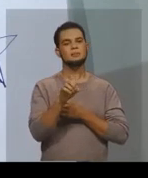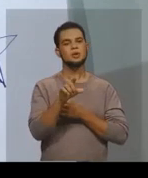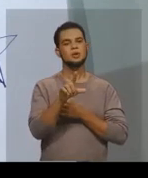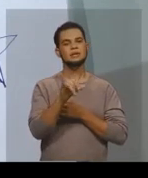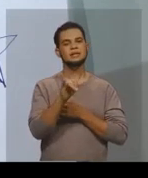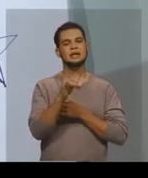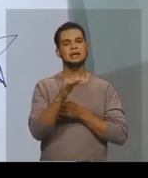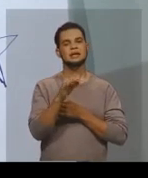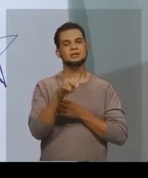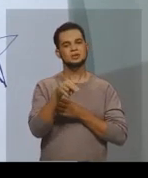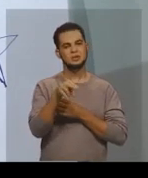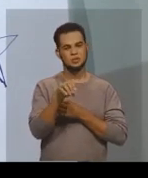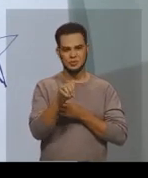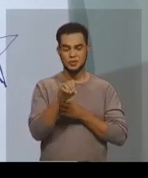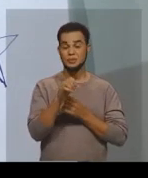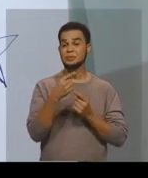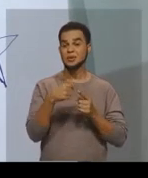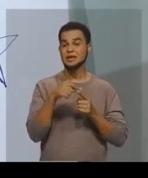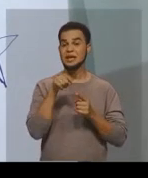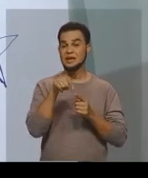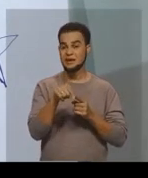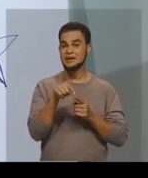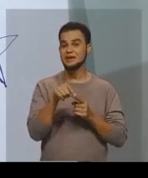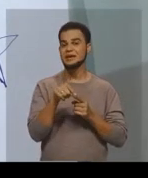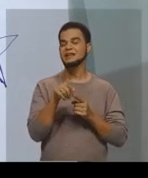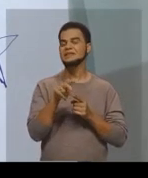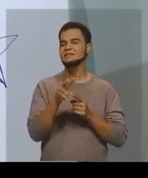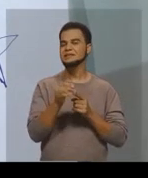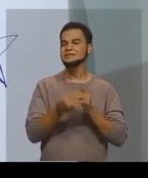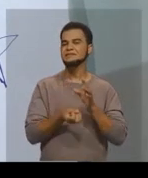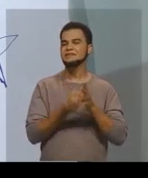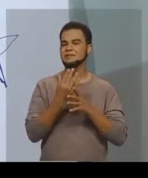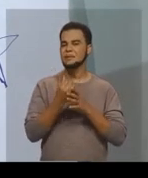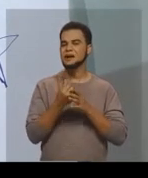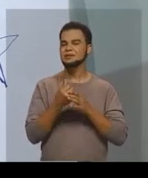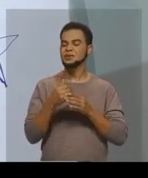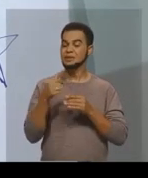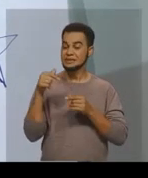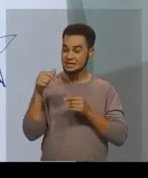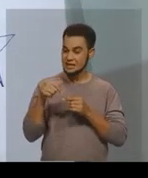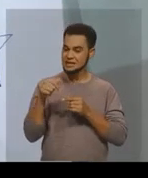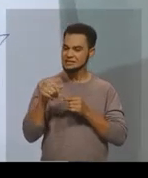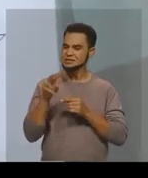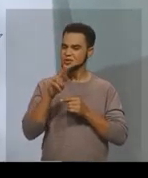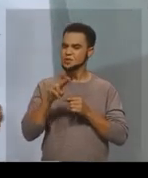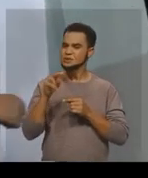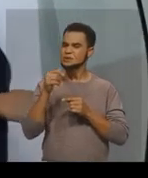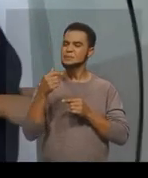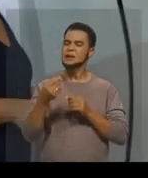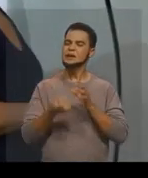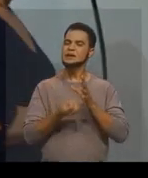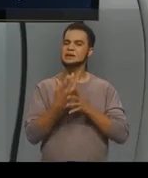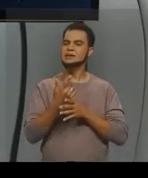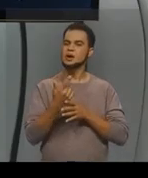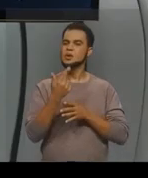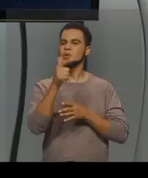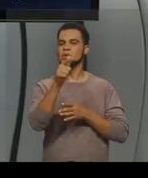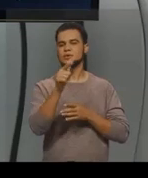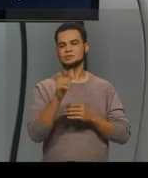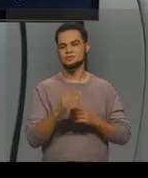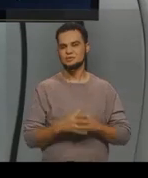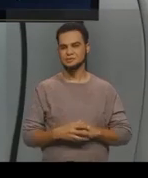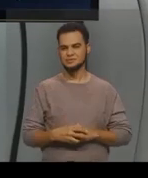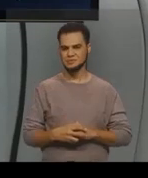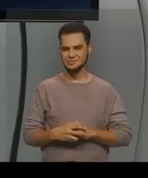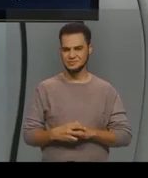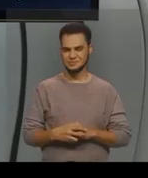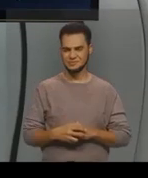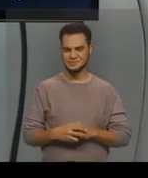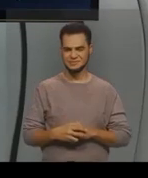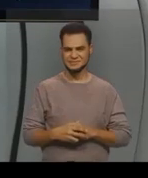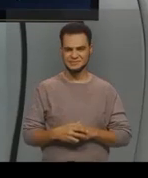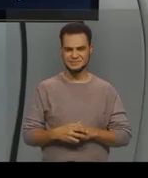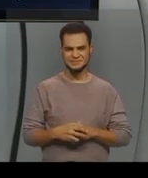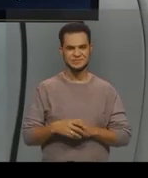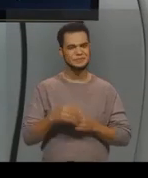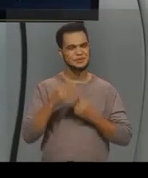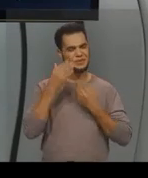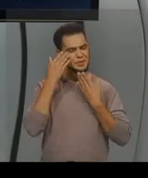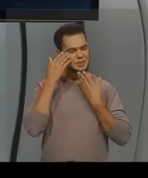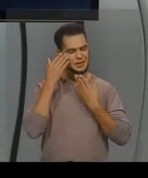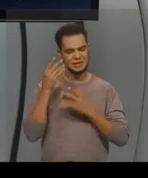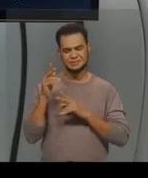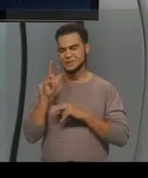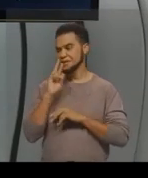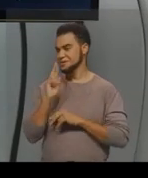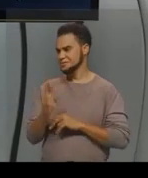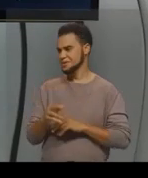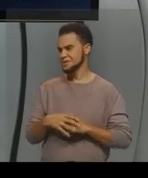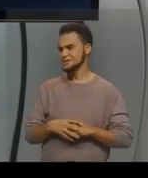de figuras poligonais, que são os polígonos, tá bom? Muito obrigada. Muito obrigada pela resposta,